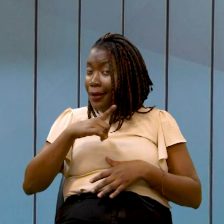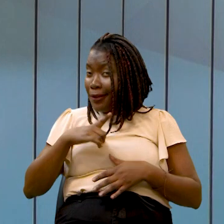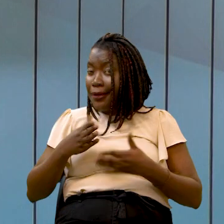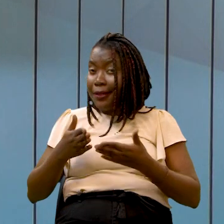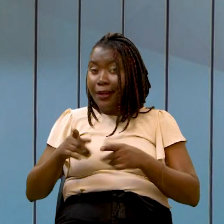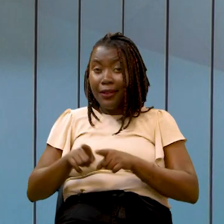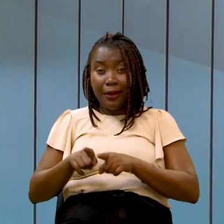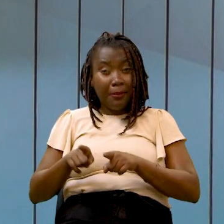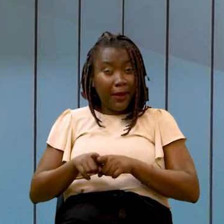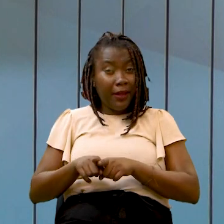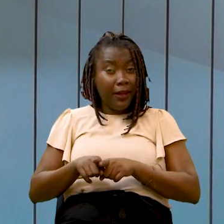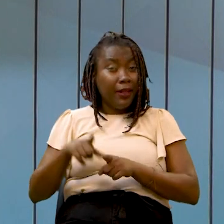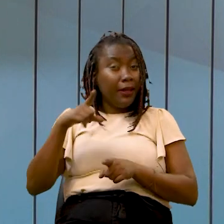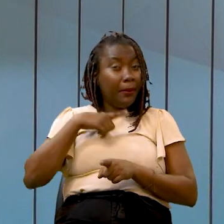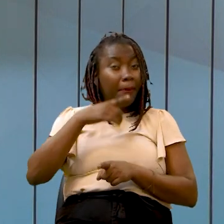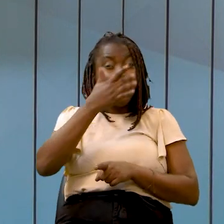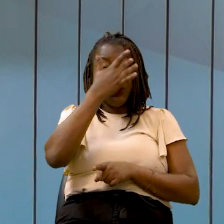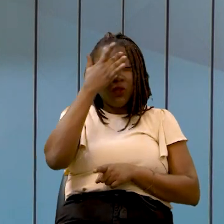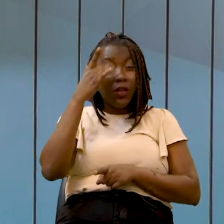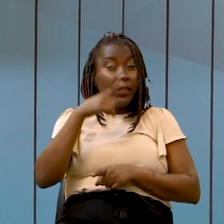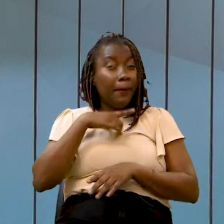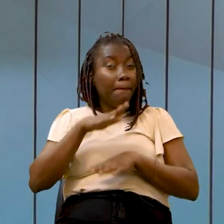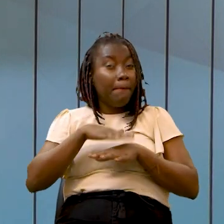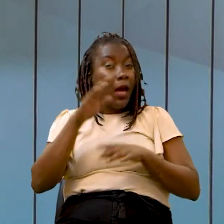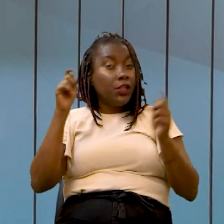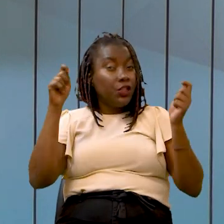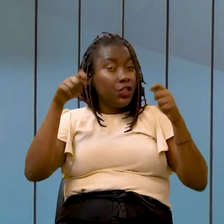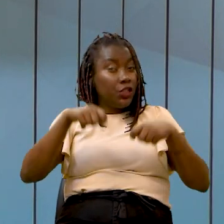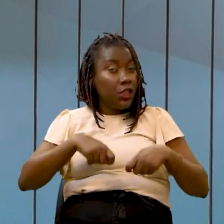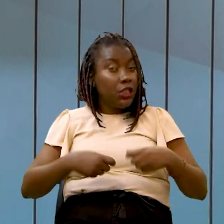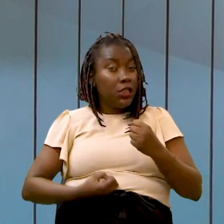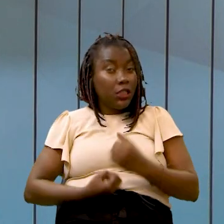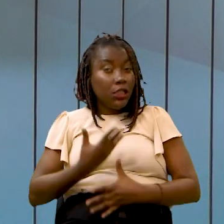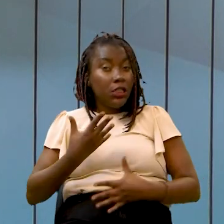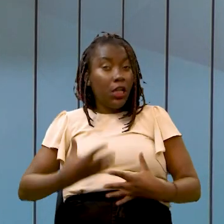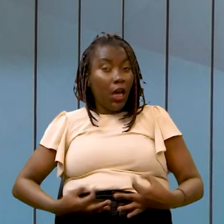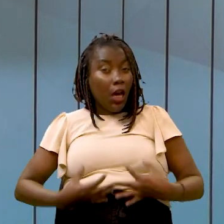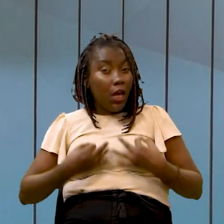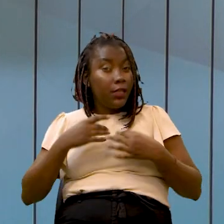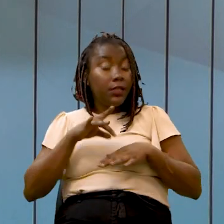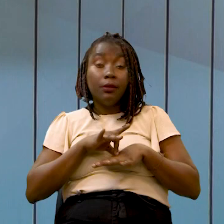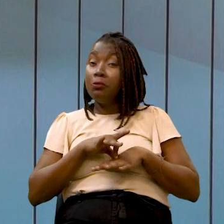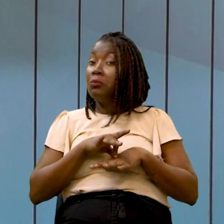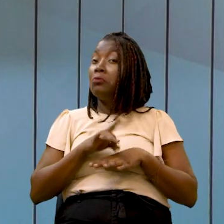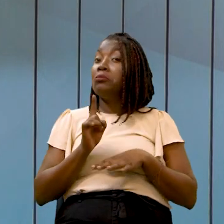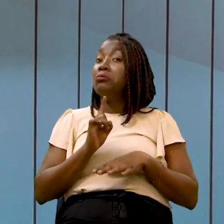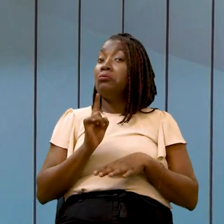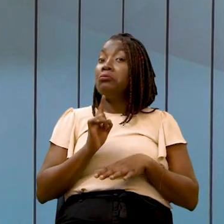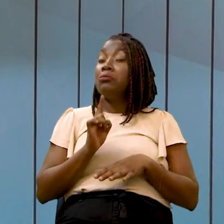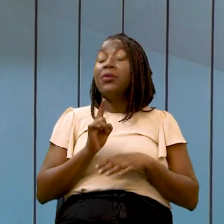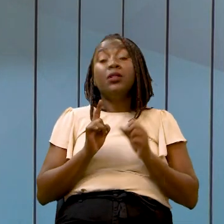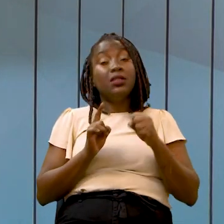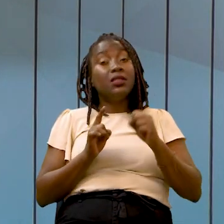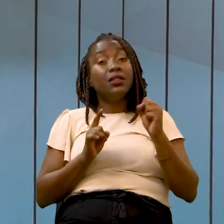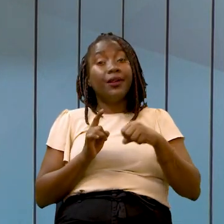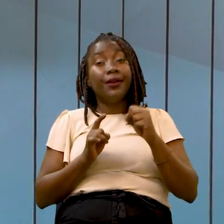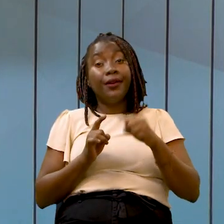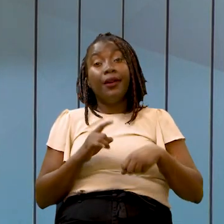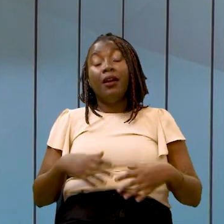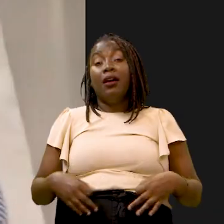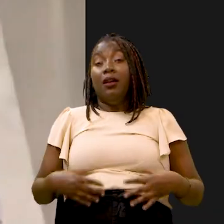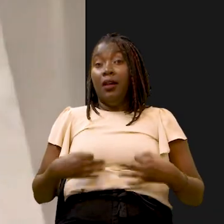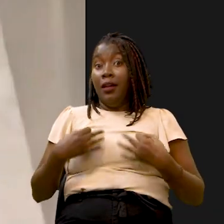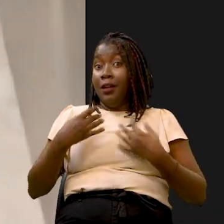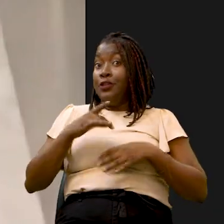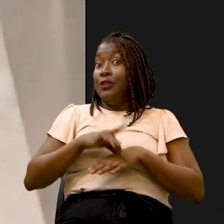ele tem isso também? Existem pessoas que têm mais chance de terem o câncer de pele ou não?